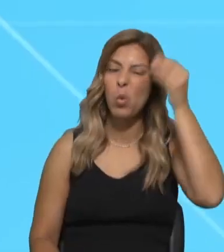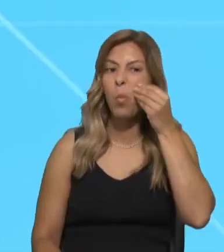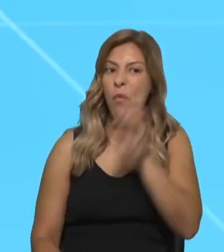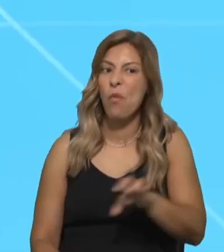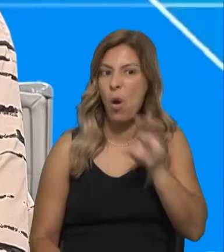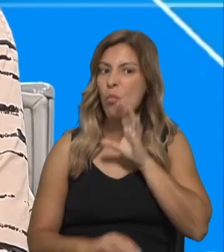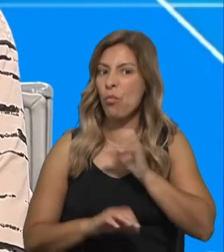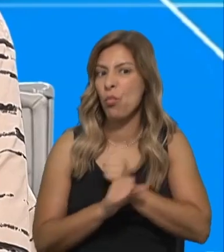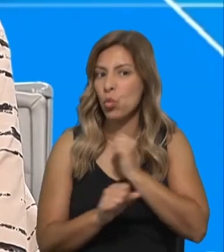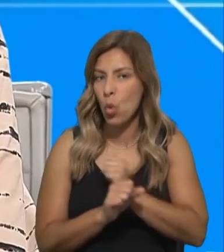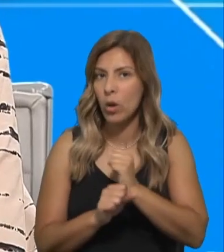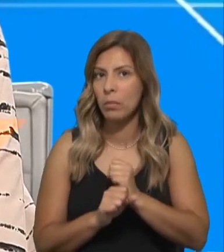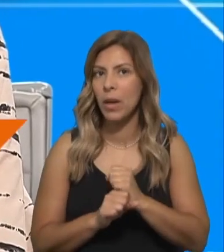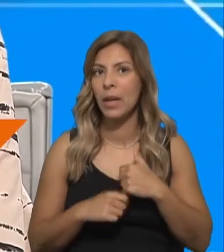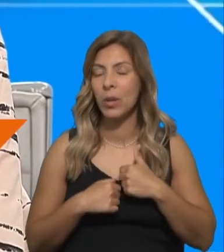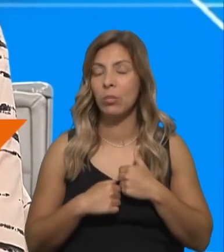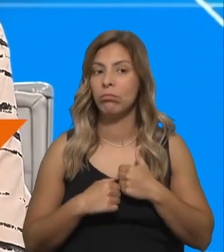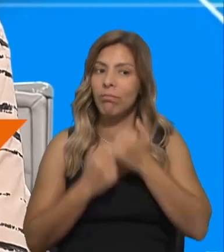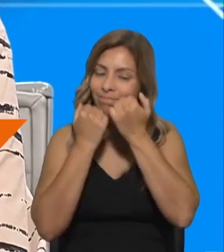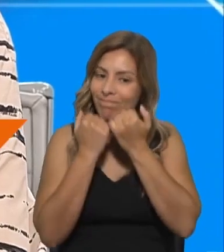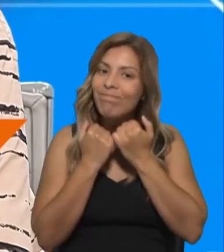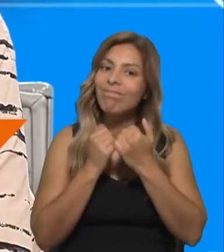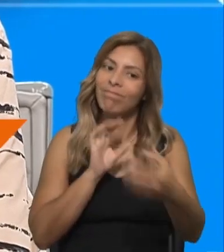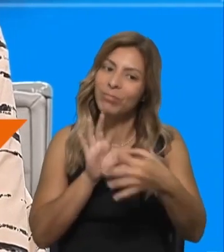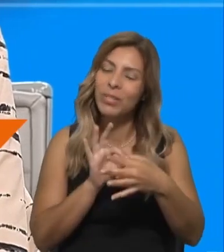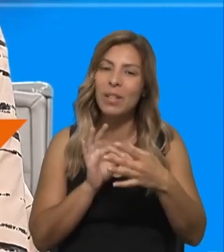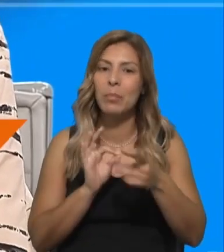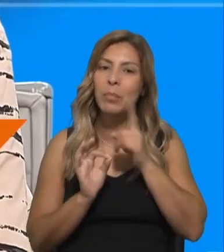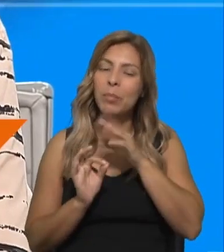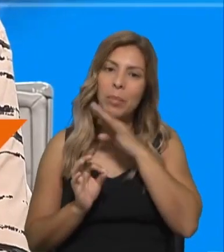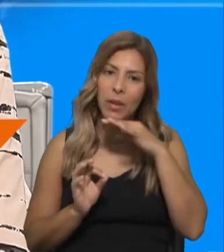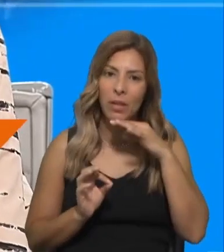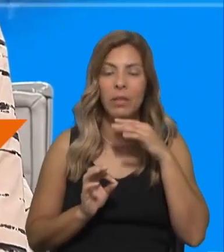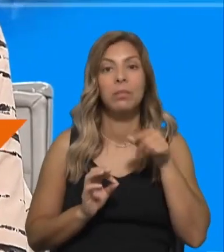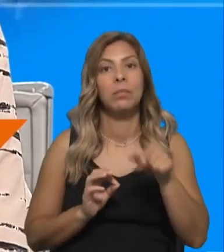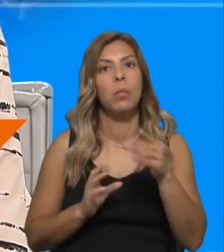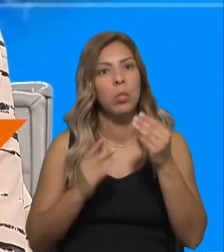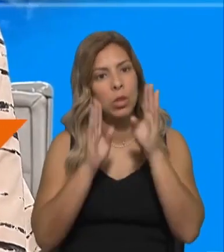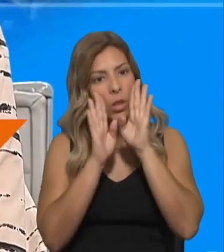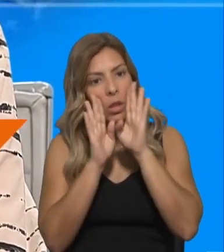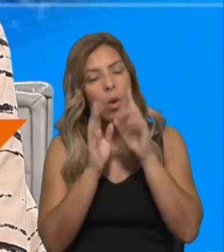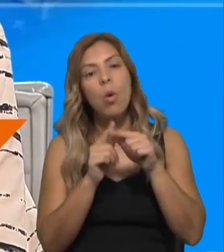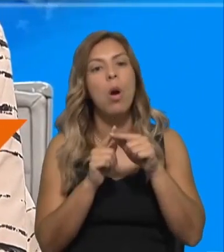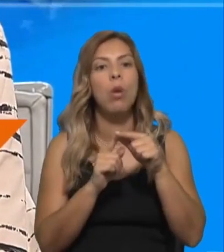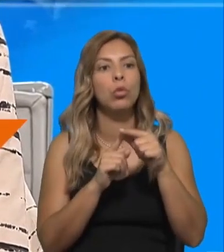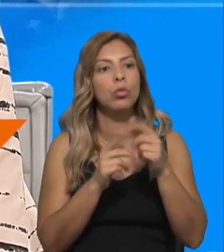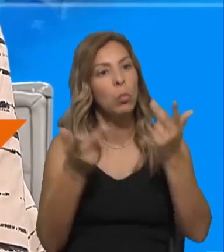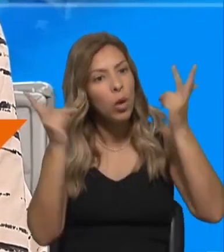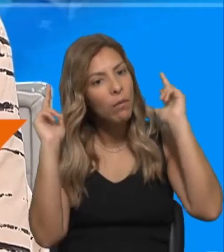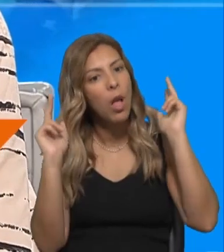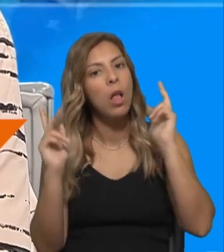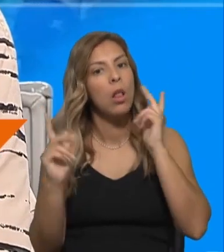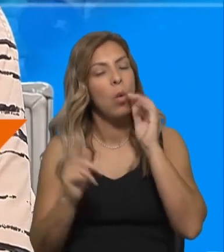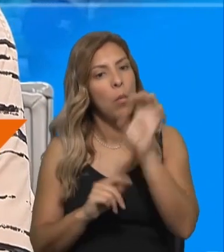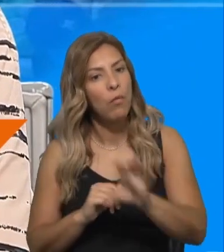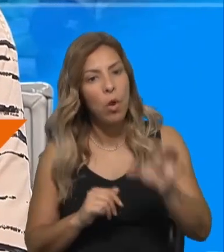eu considerei mesmo um privilégio e, sobretudo, perceber que é um homem muito atento e disponível para quem tem pela frente e